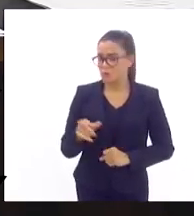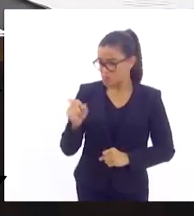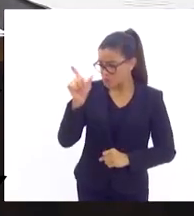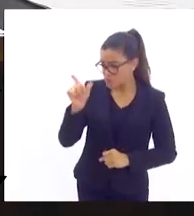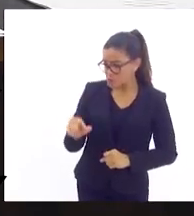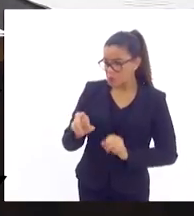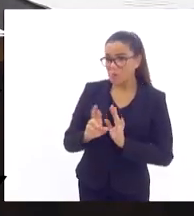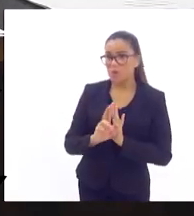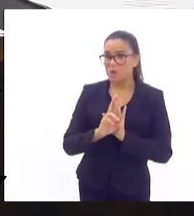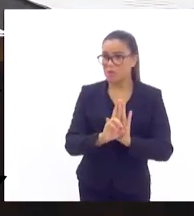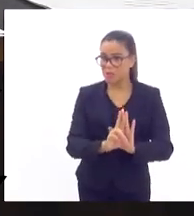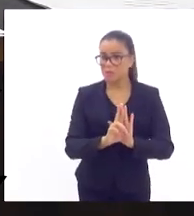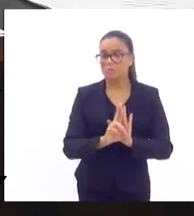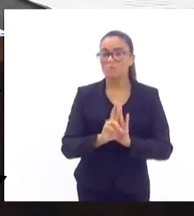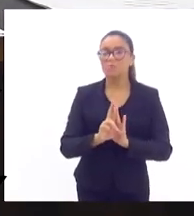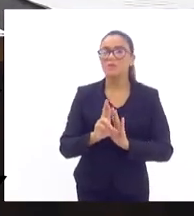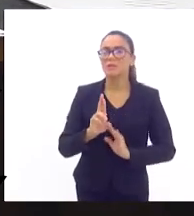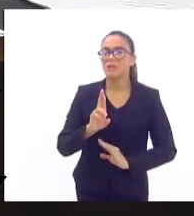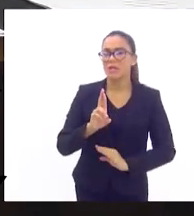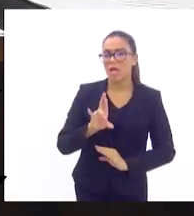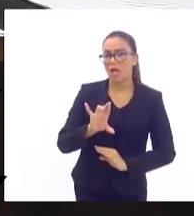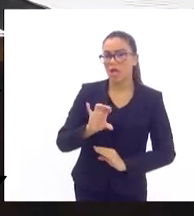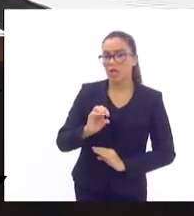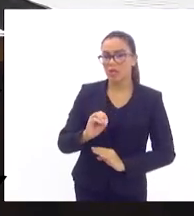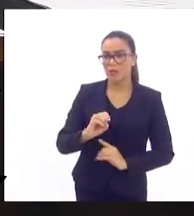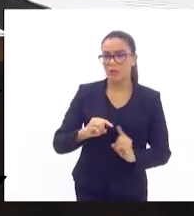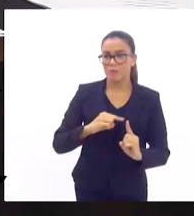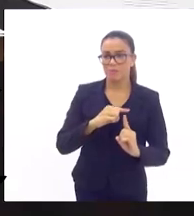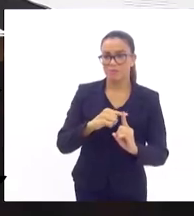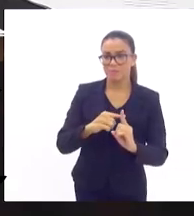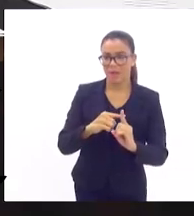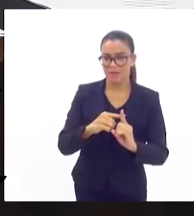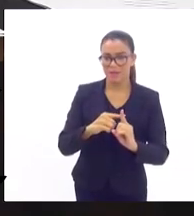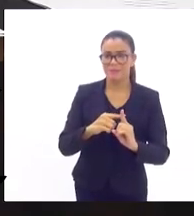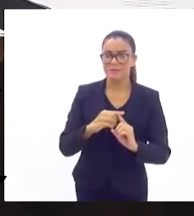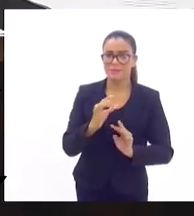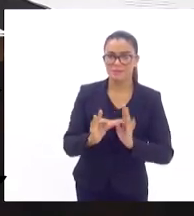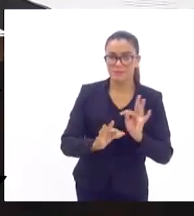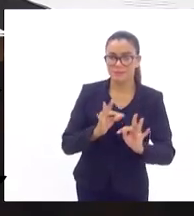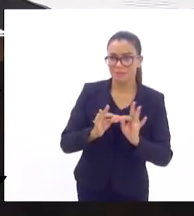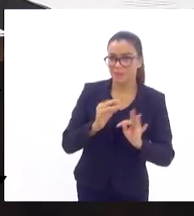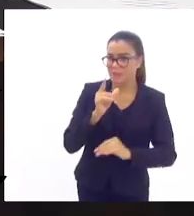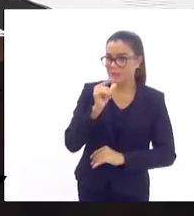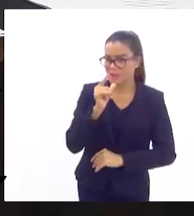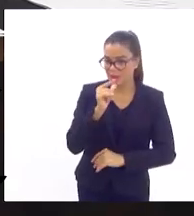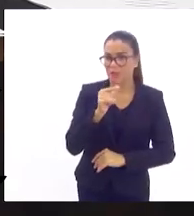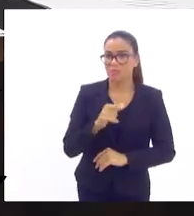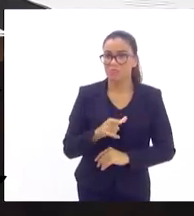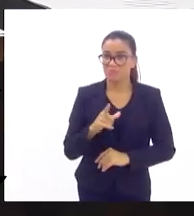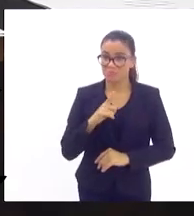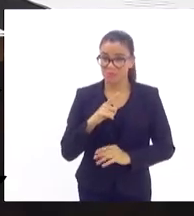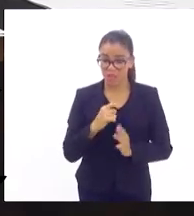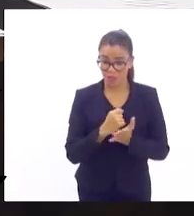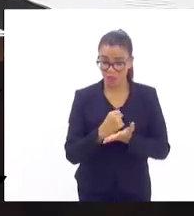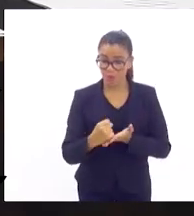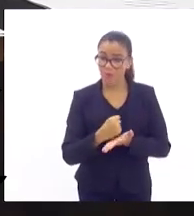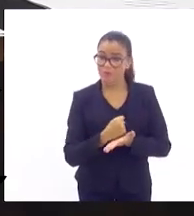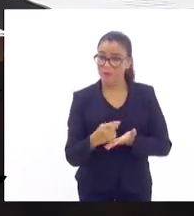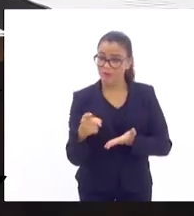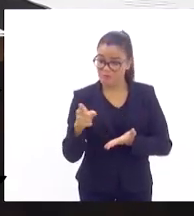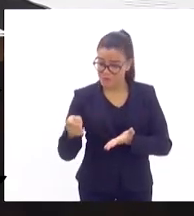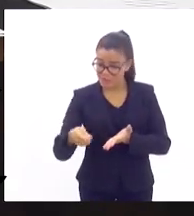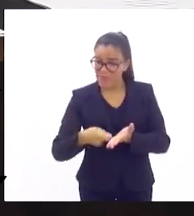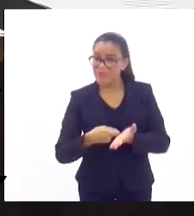aqui a Rio Mais Saneamento, é porque tem aqui uma informação no contrato que vocês assinaram